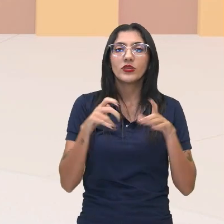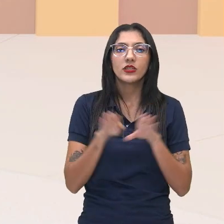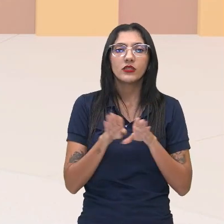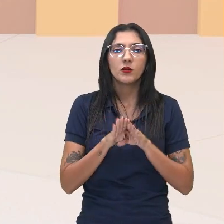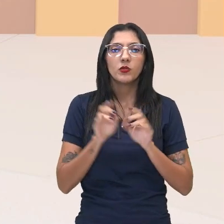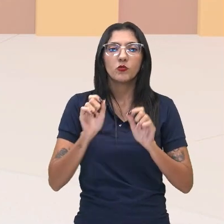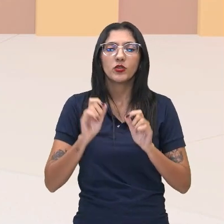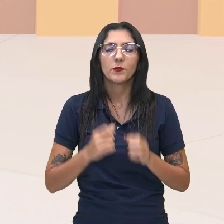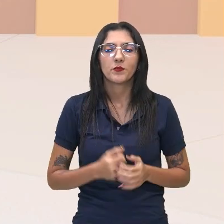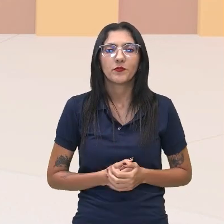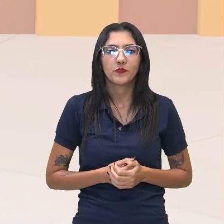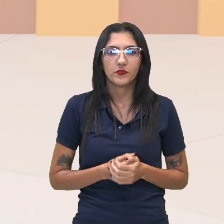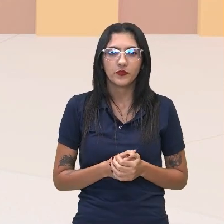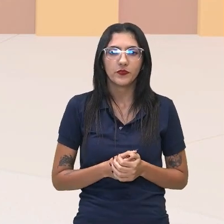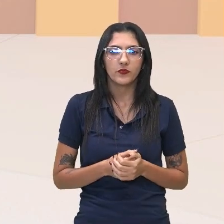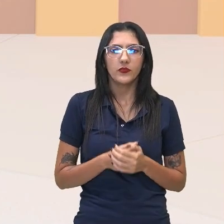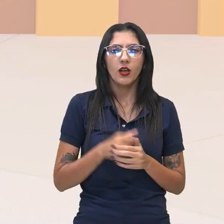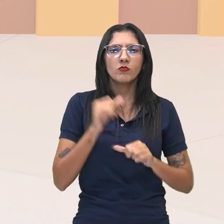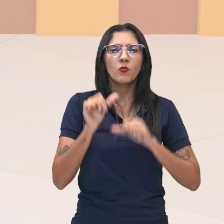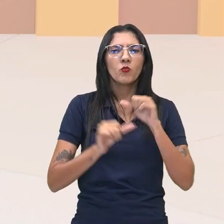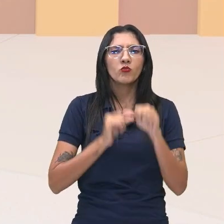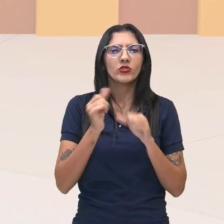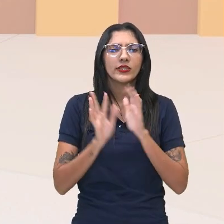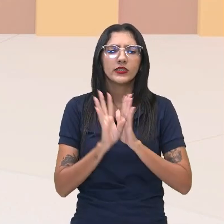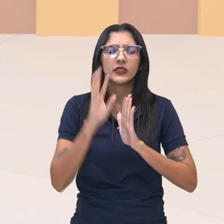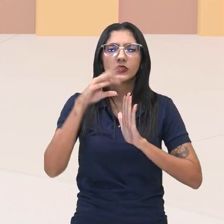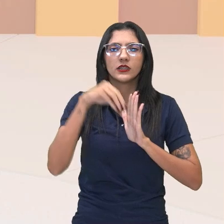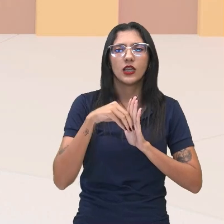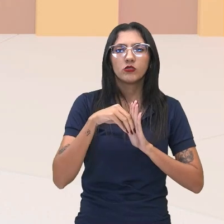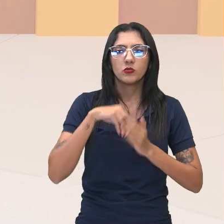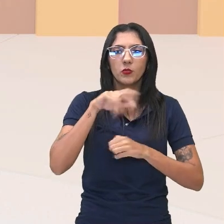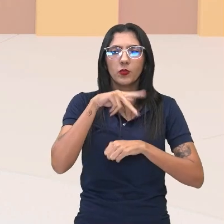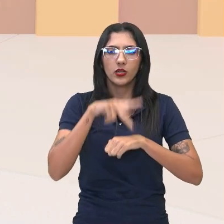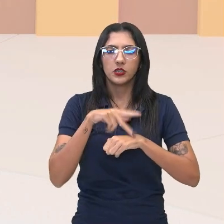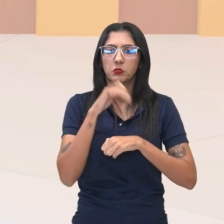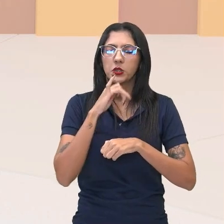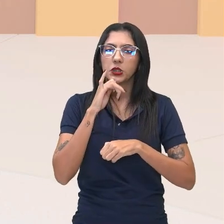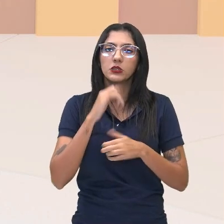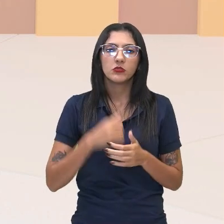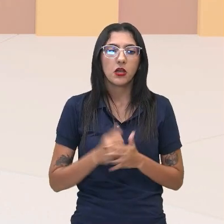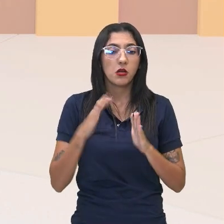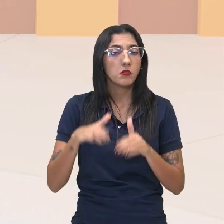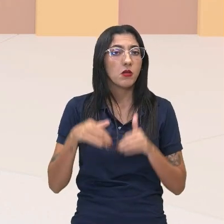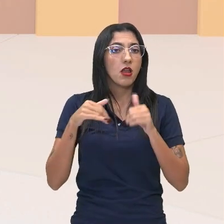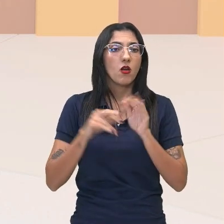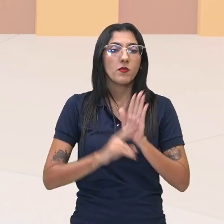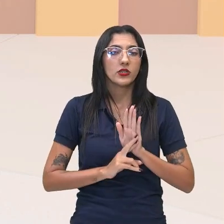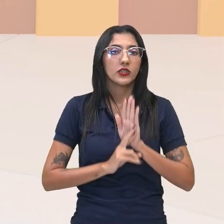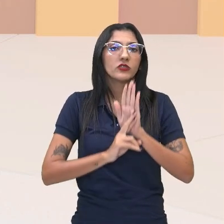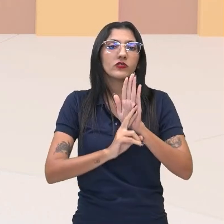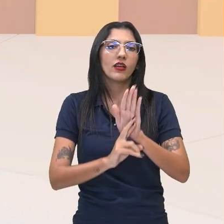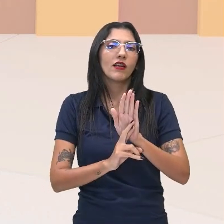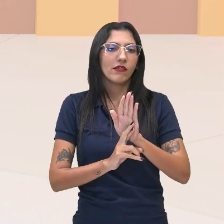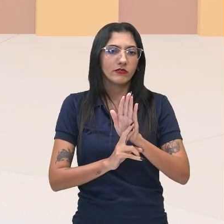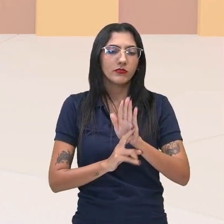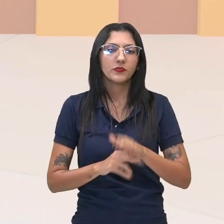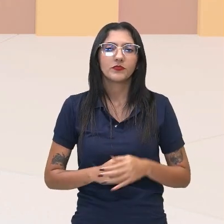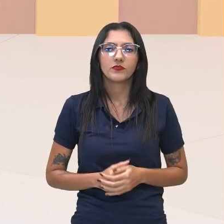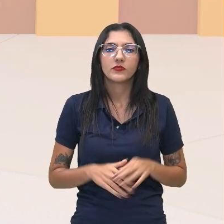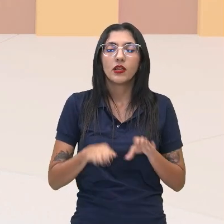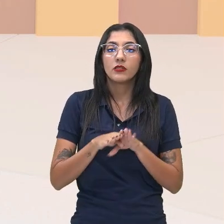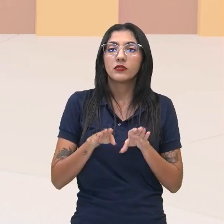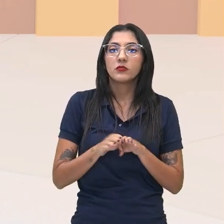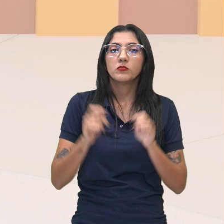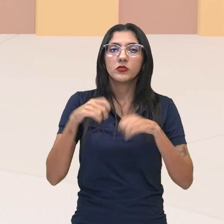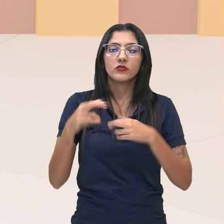reforma institucional, onde busca uma maior representatividade, né, e a voz nos